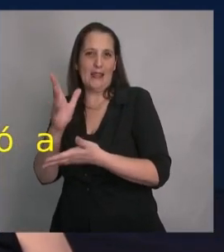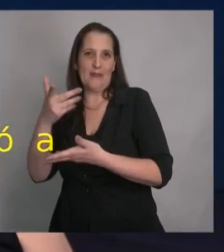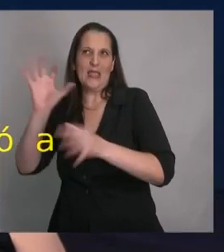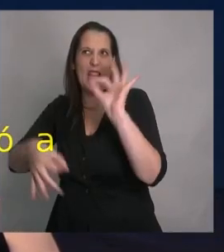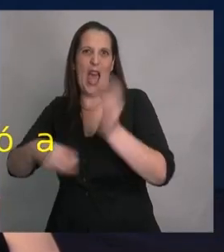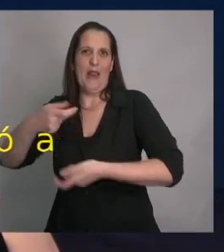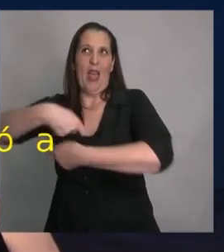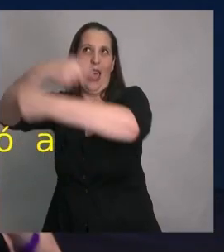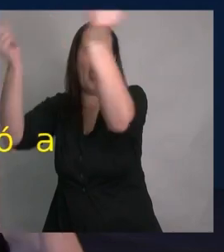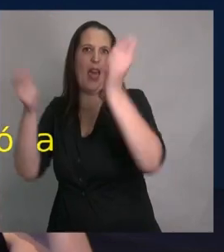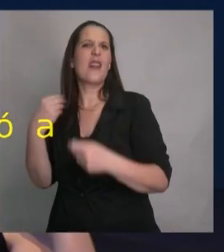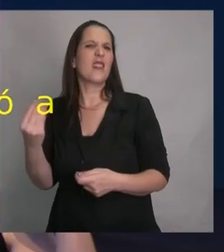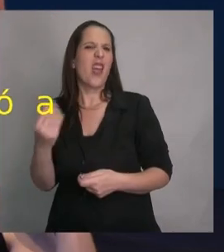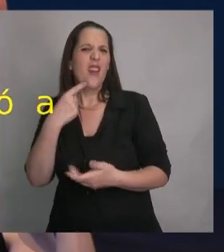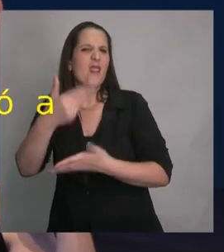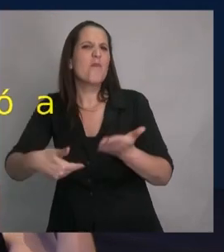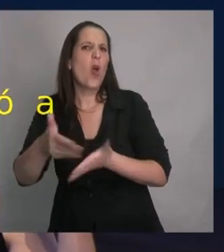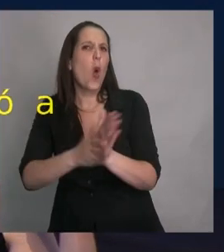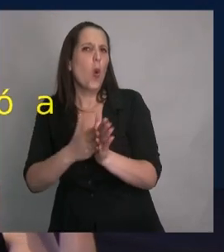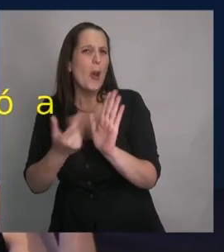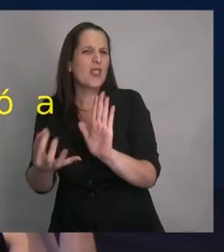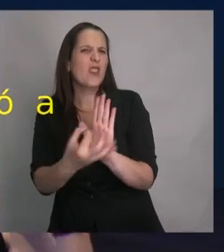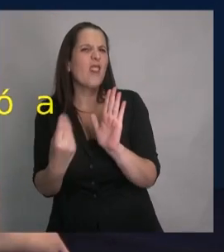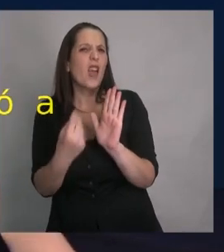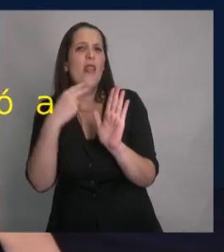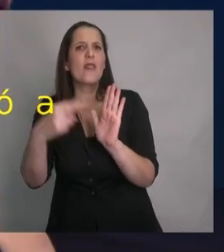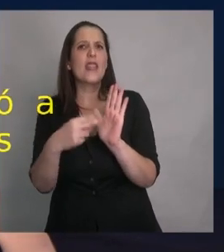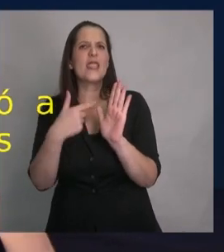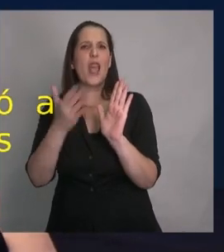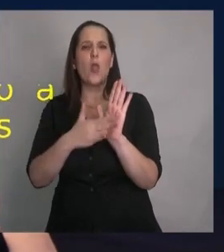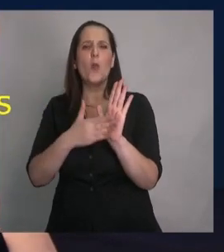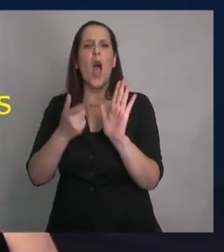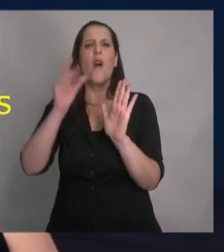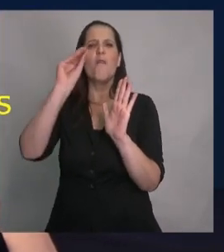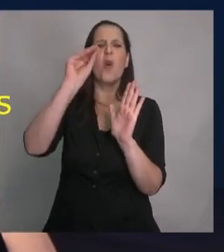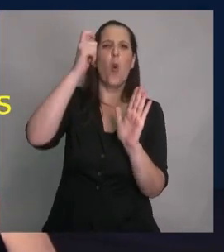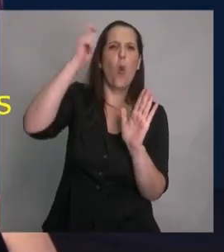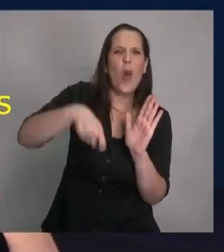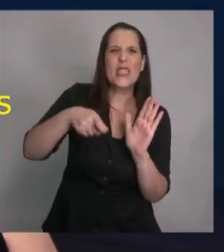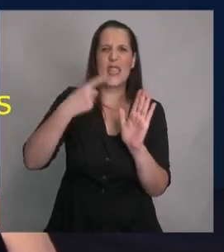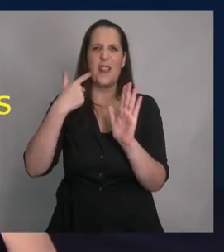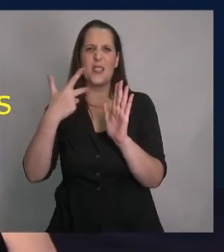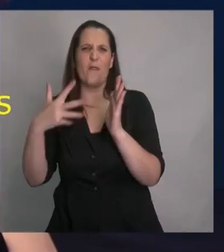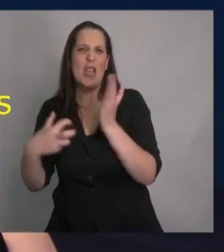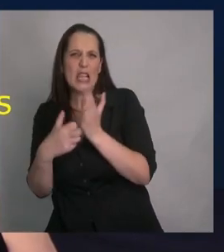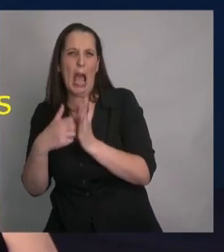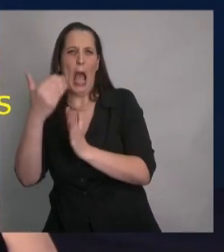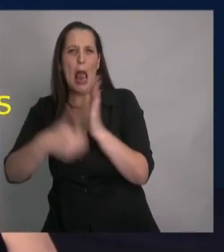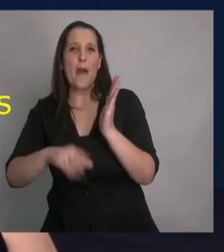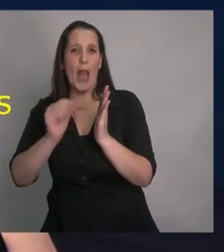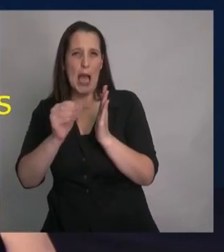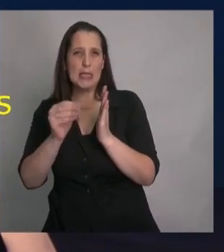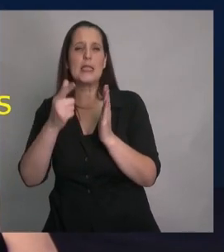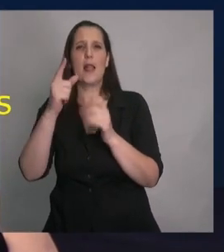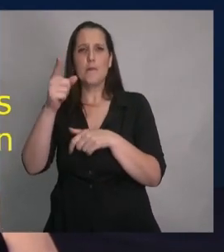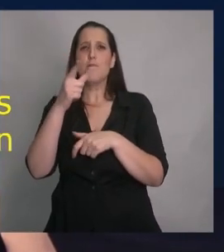formação de juízes e procuradores brasileiros em centros em conjunto com o Departamento de Justiça norte